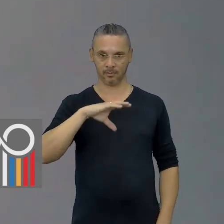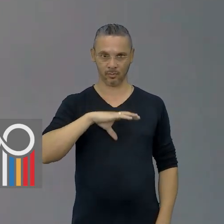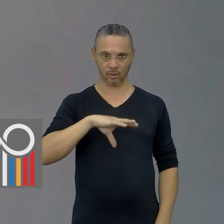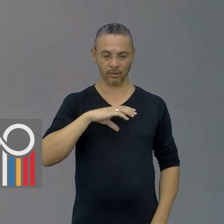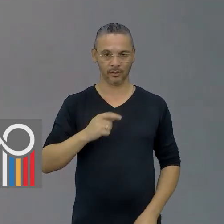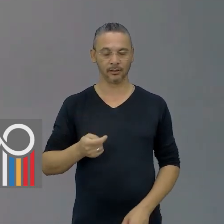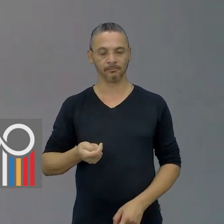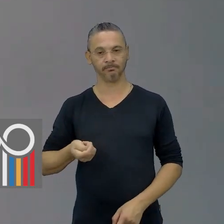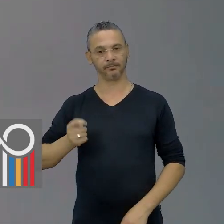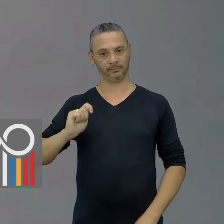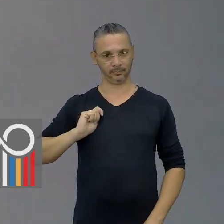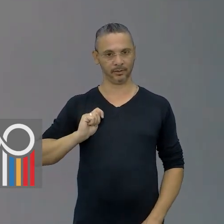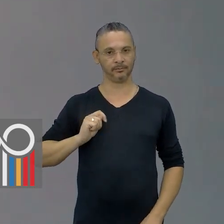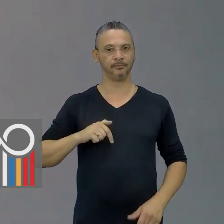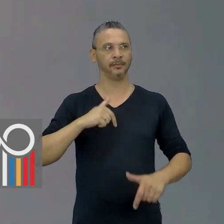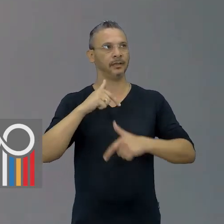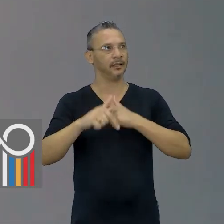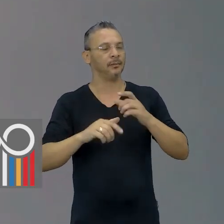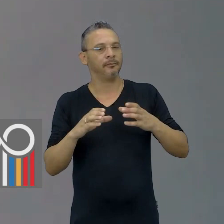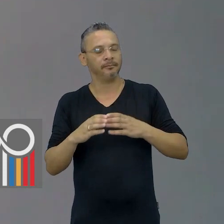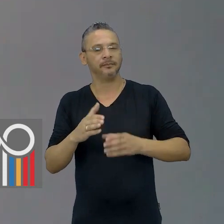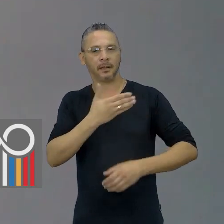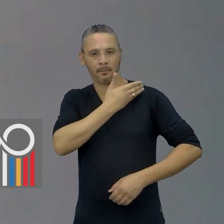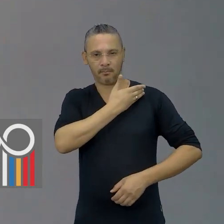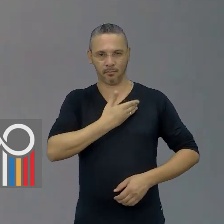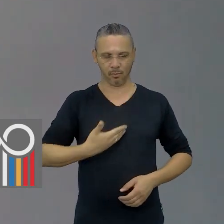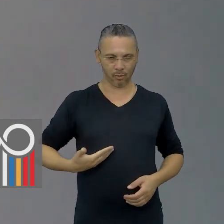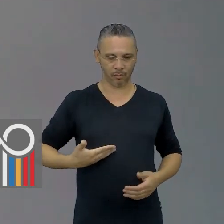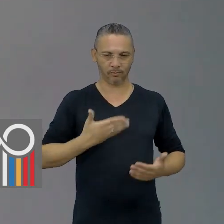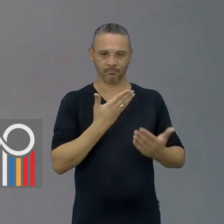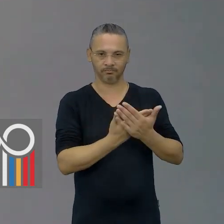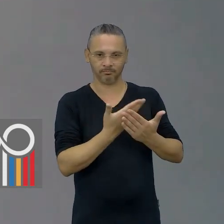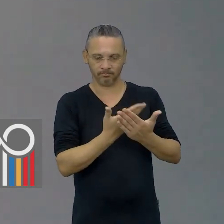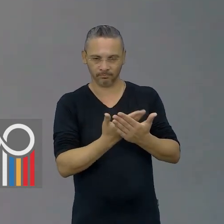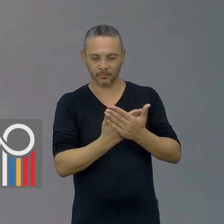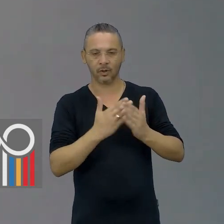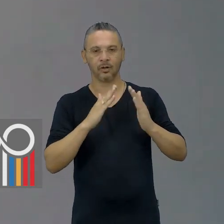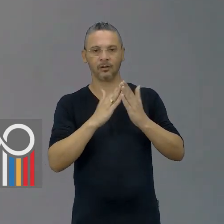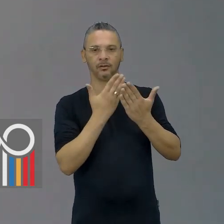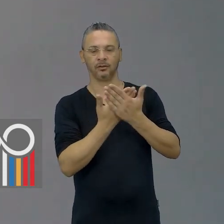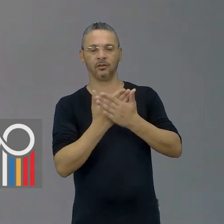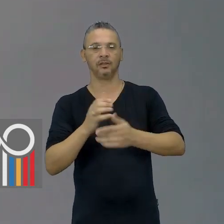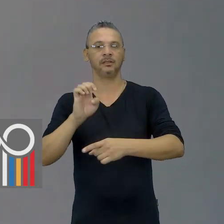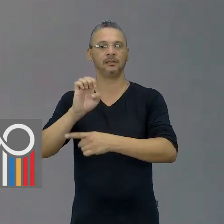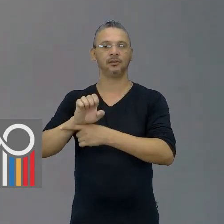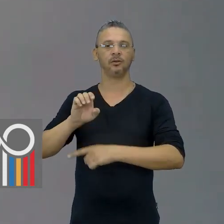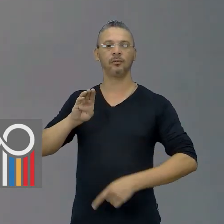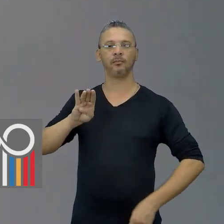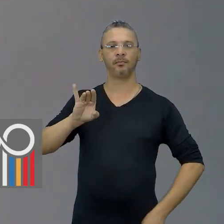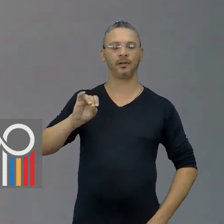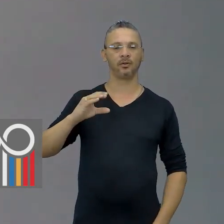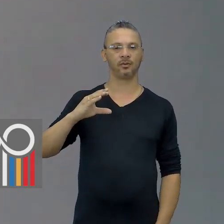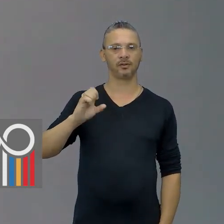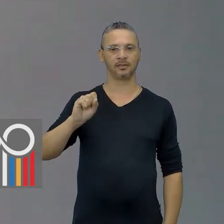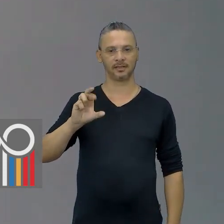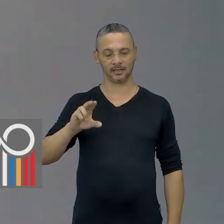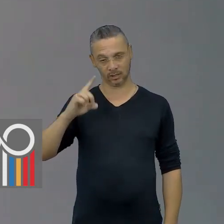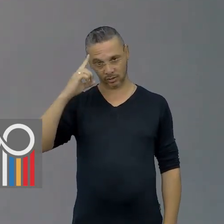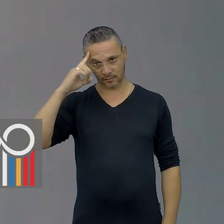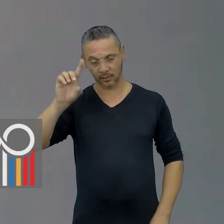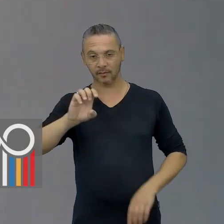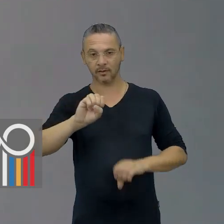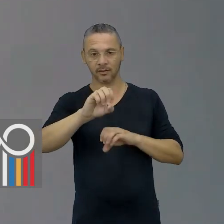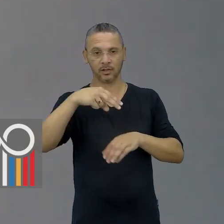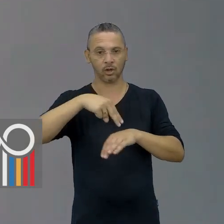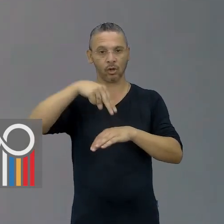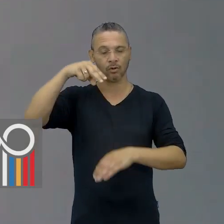espanhol, trabalho na rede pública do Estado, eu estou na Escola Estadual Albino César, da Diretoria de Ensino